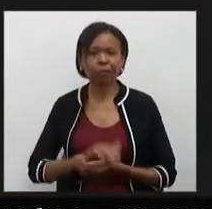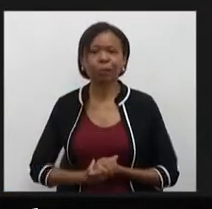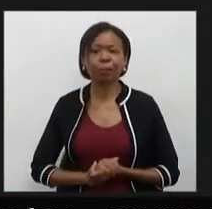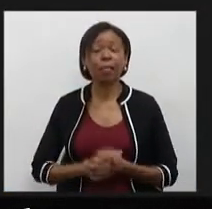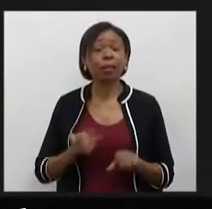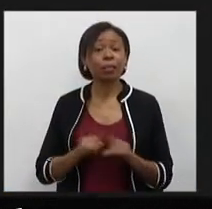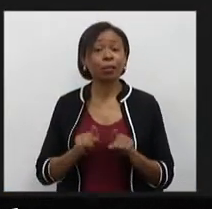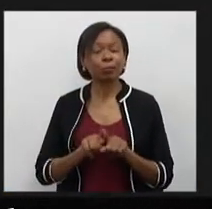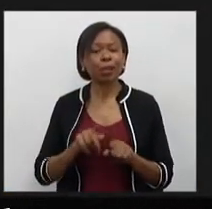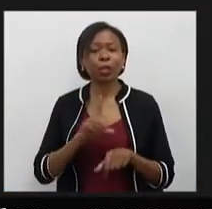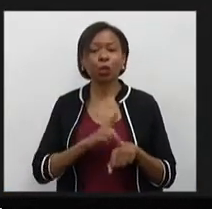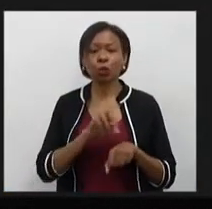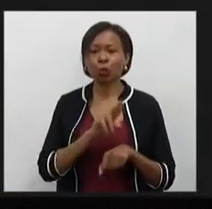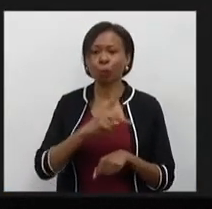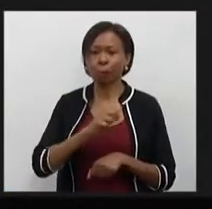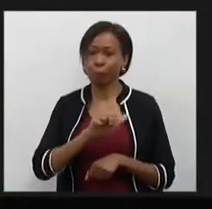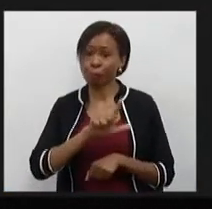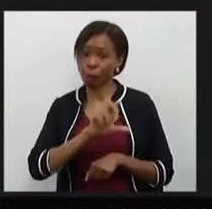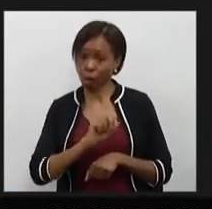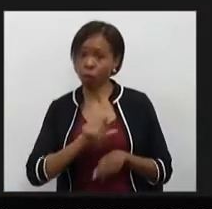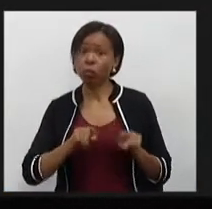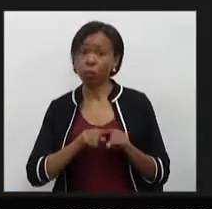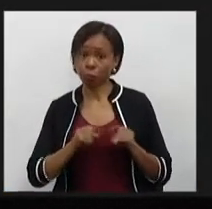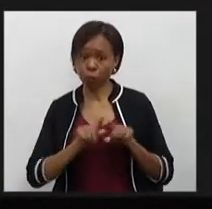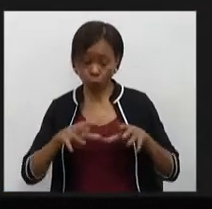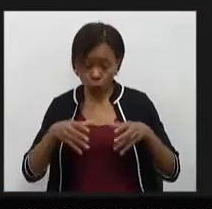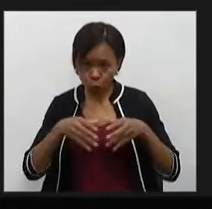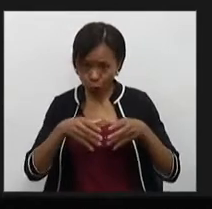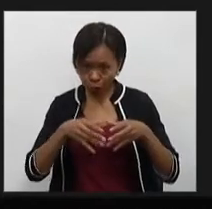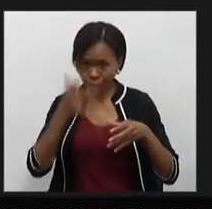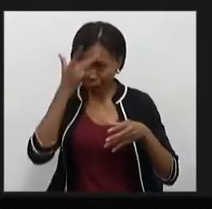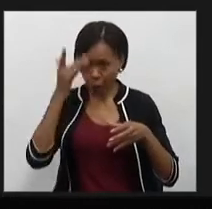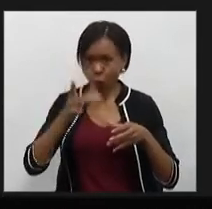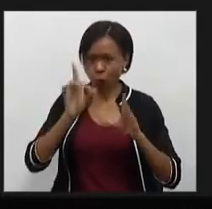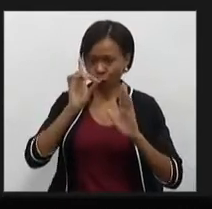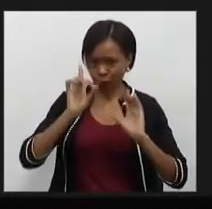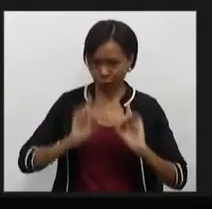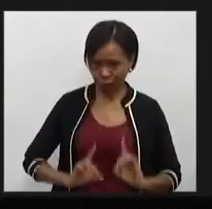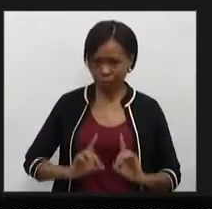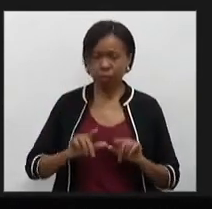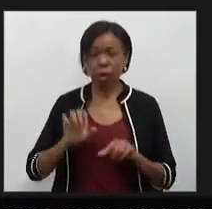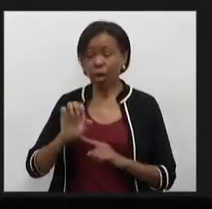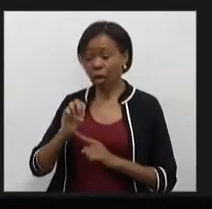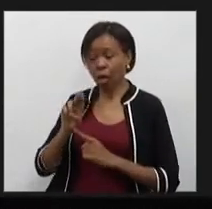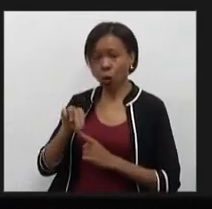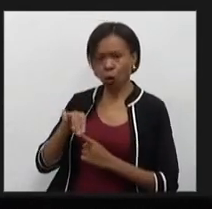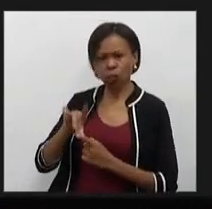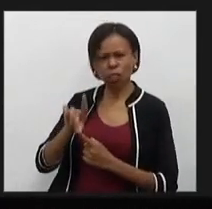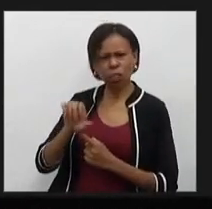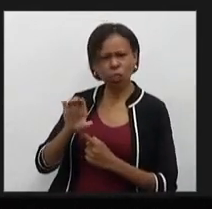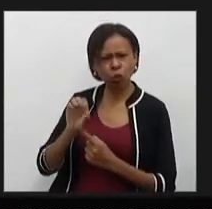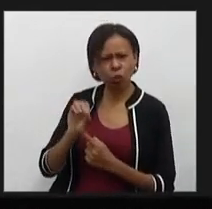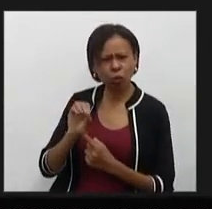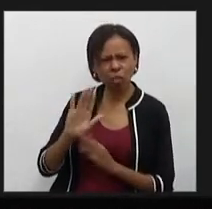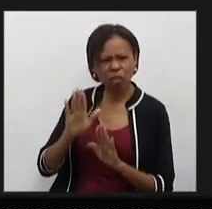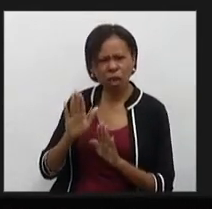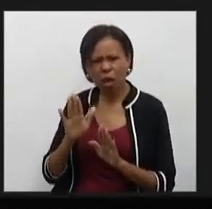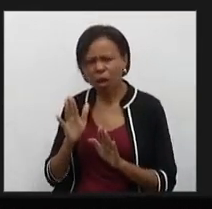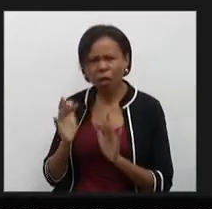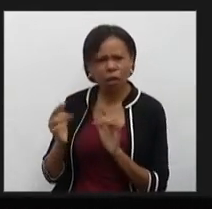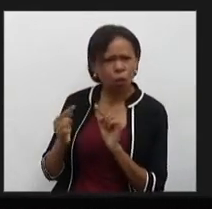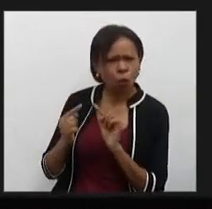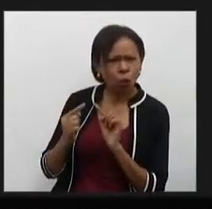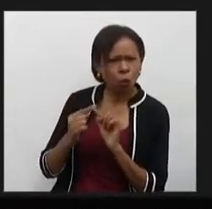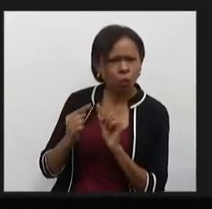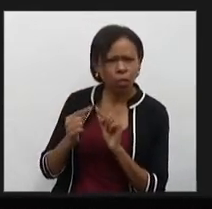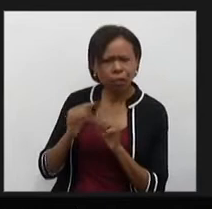Doutor Paulo, membro também da comissão. Deputado Leonídio, não vi se ele está conectado, mas queria aproveitar para saudá-lo